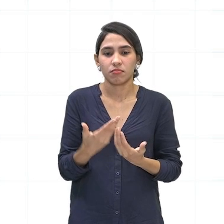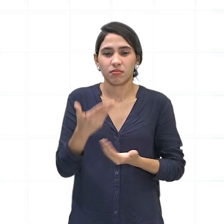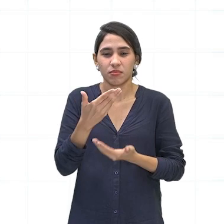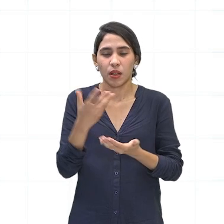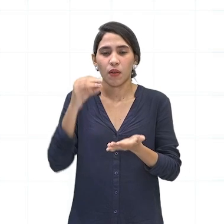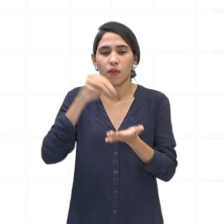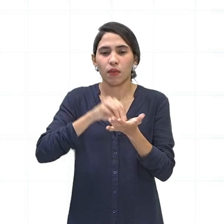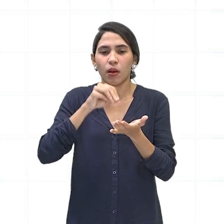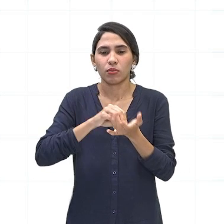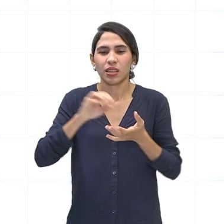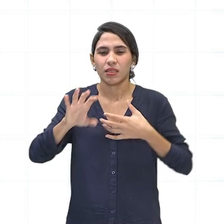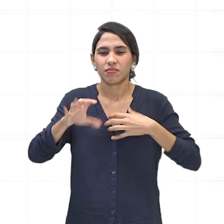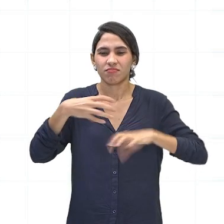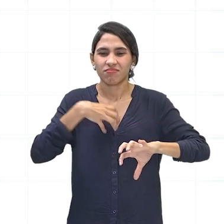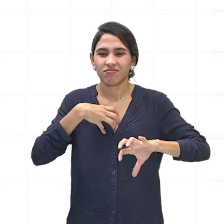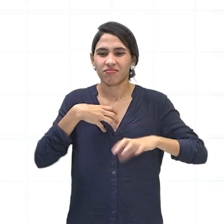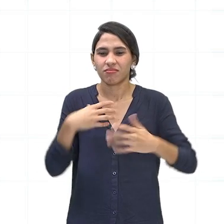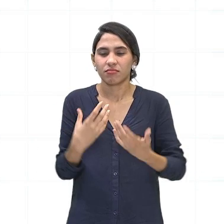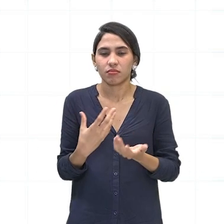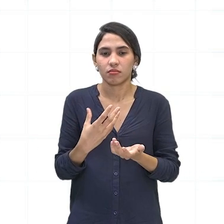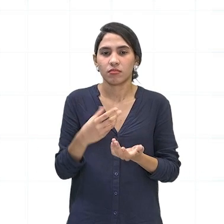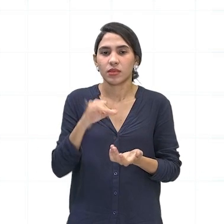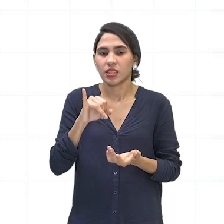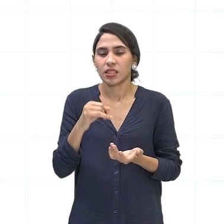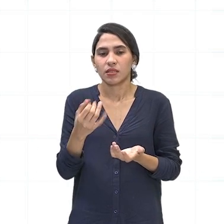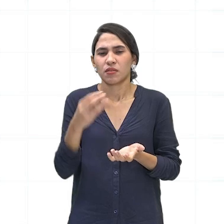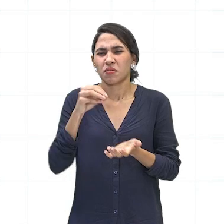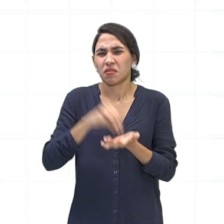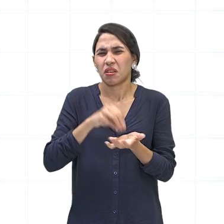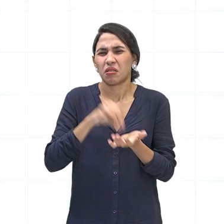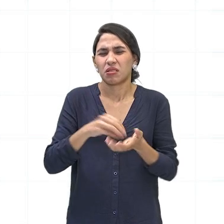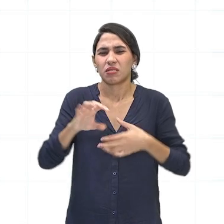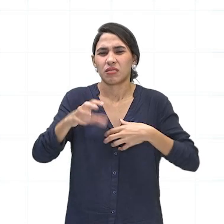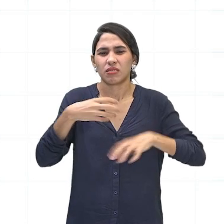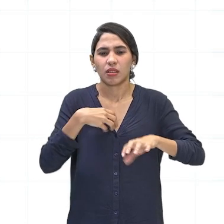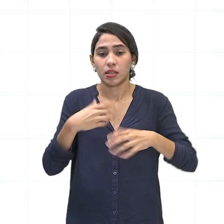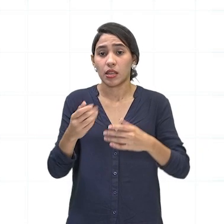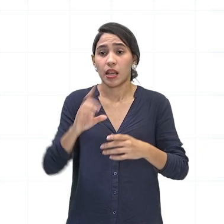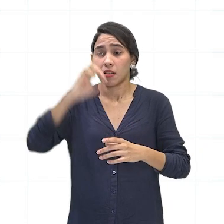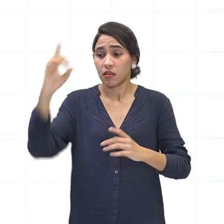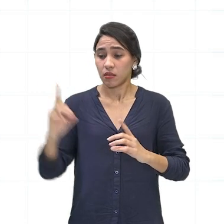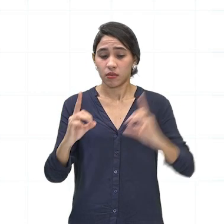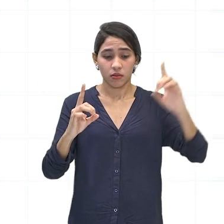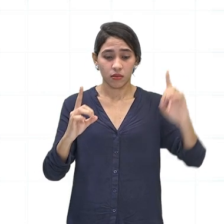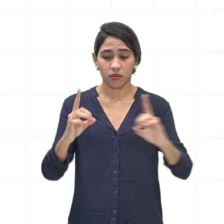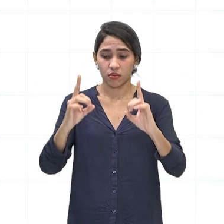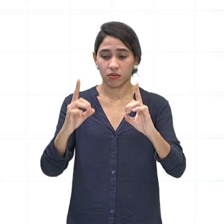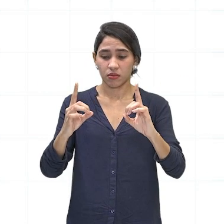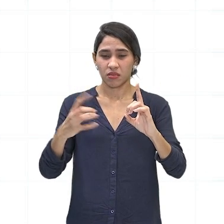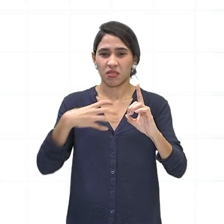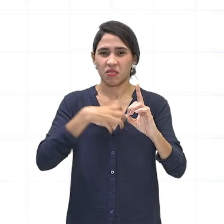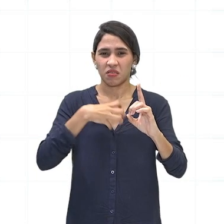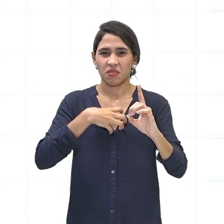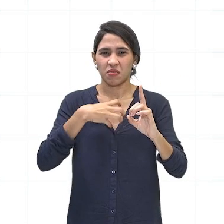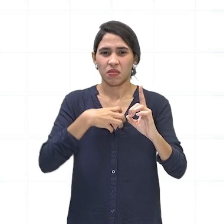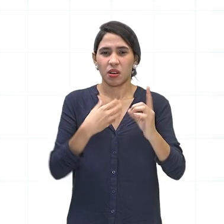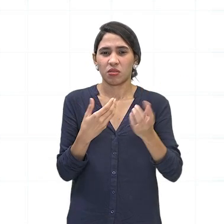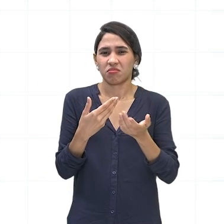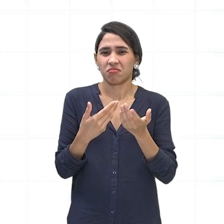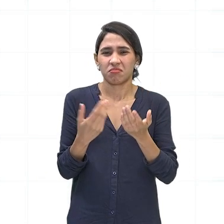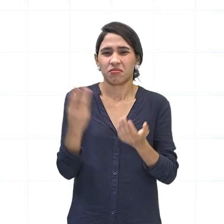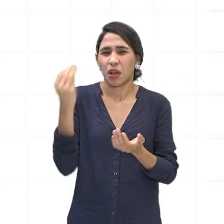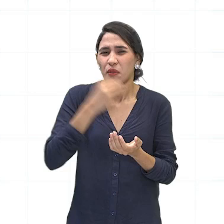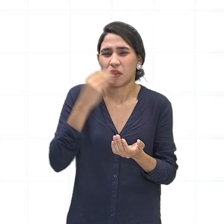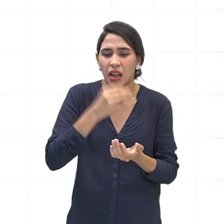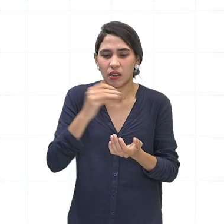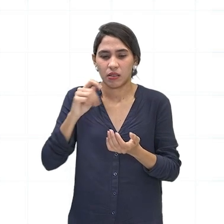ou seja, você está ali, né, com seu oponente, se você não mostrar a sua energia ali nos golpes e